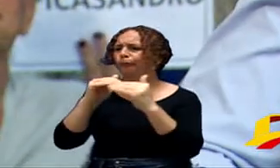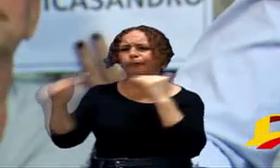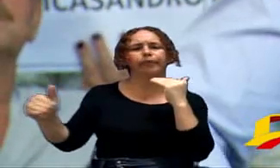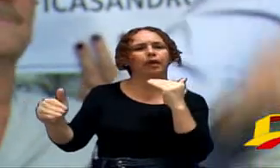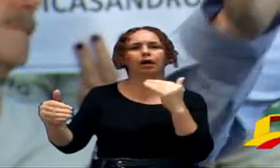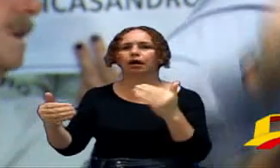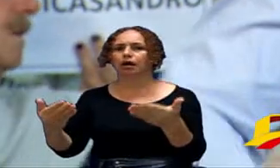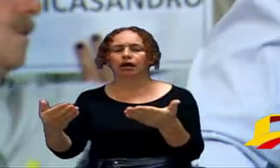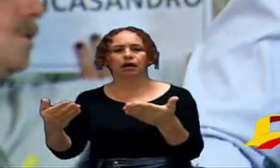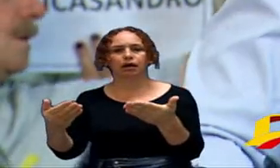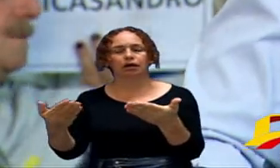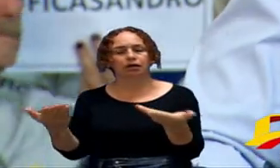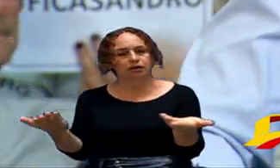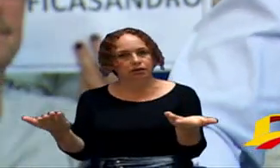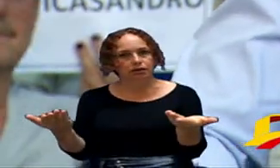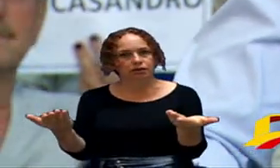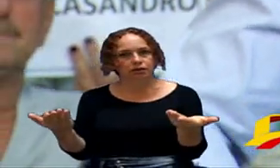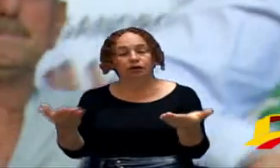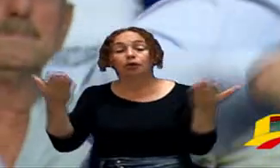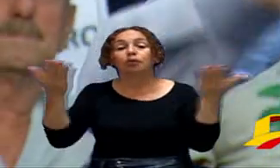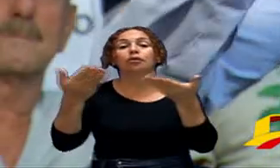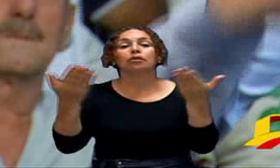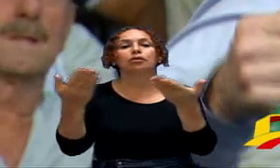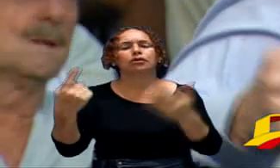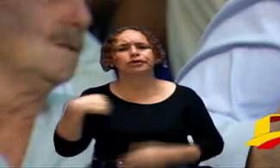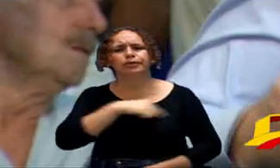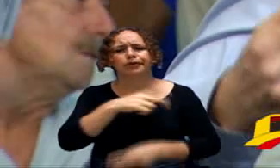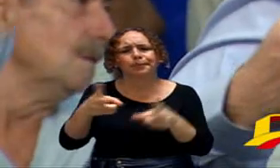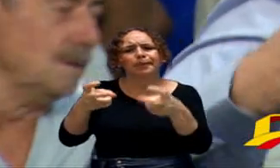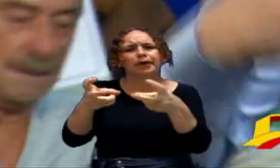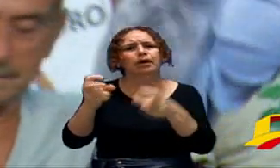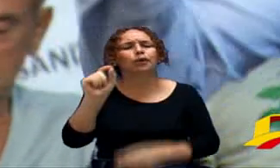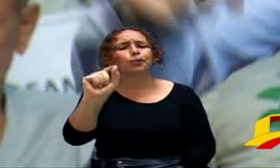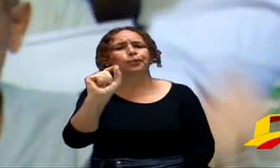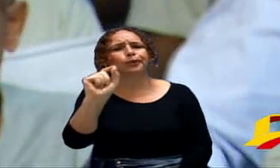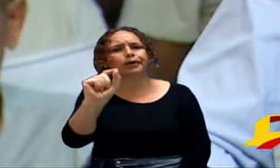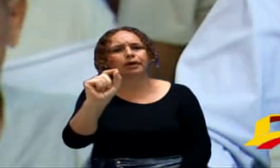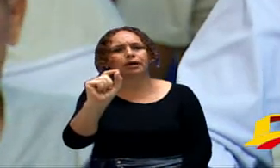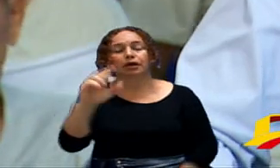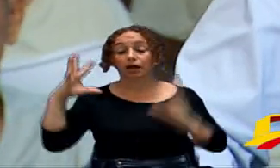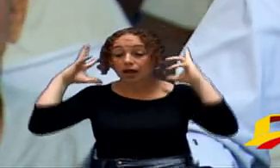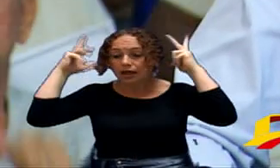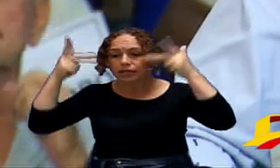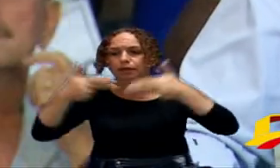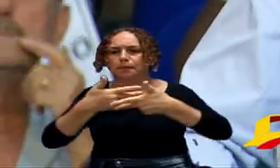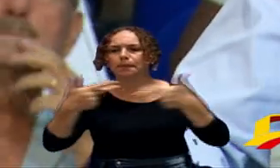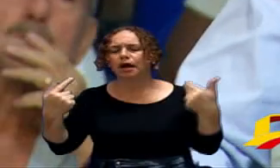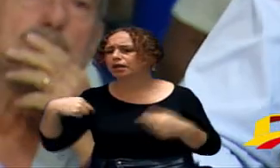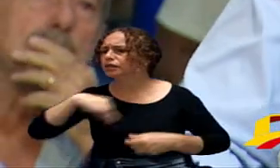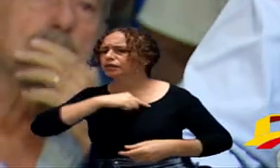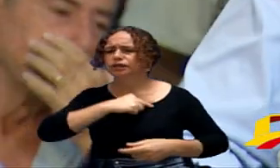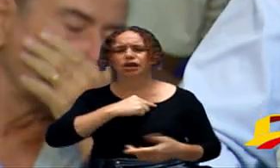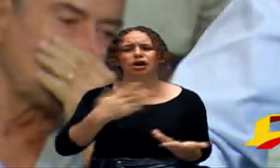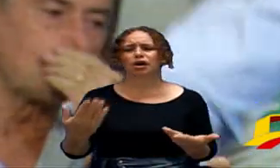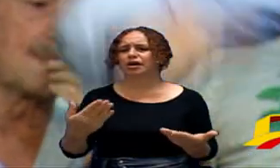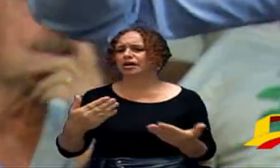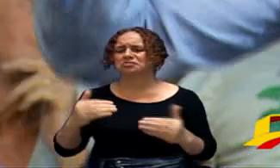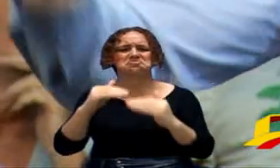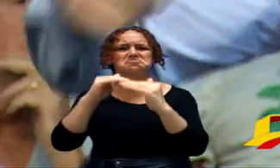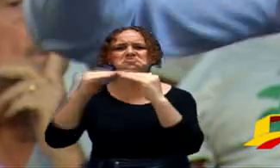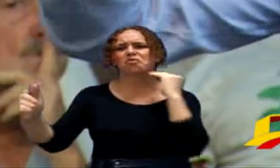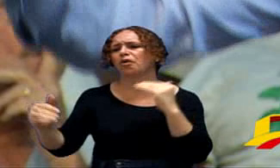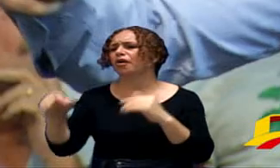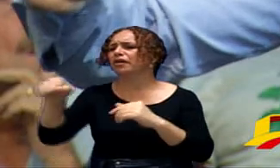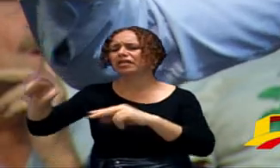solta, hoje está falando de contra o animal ficar aprisionado. Só que tem